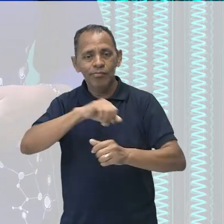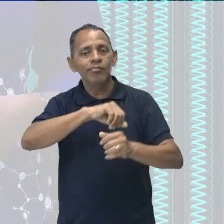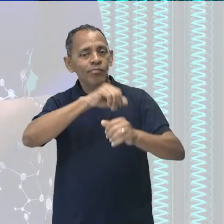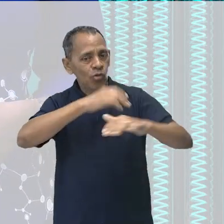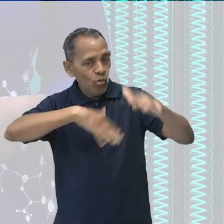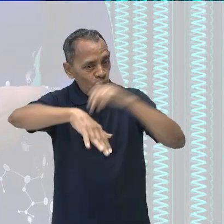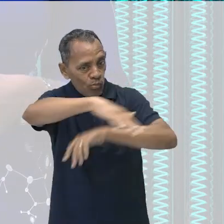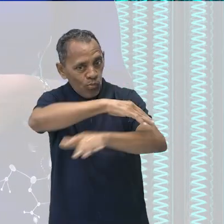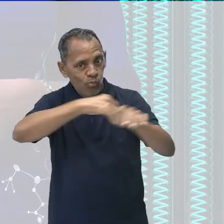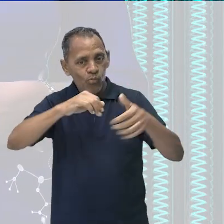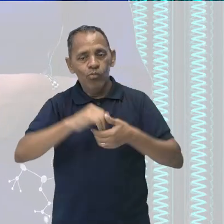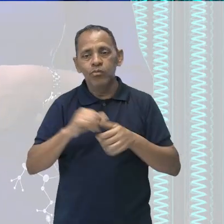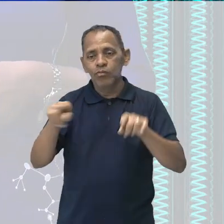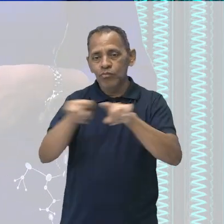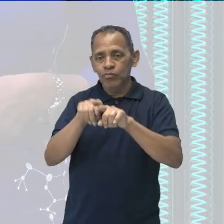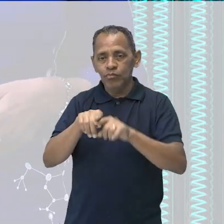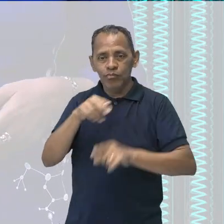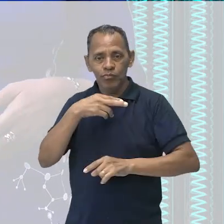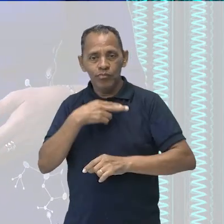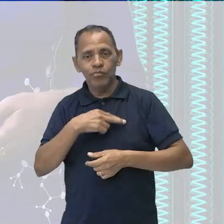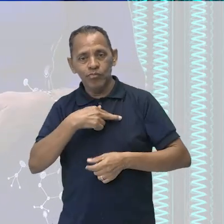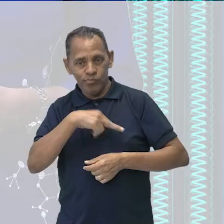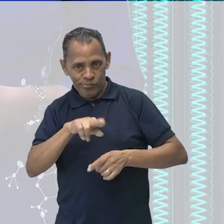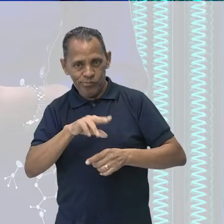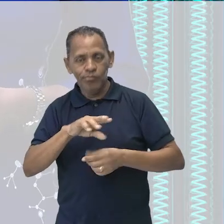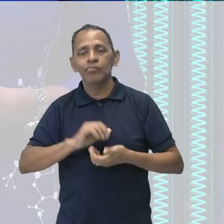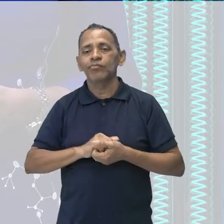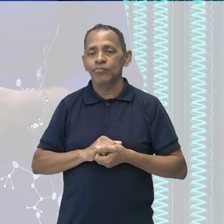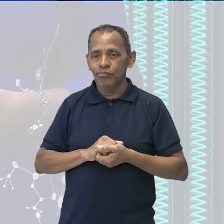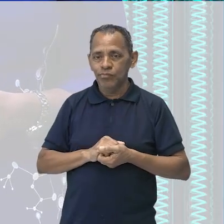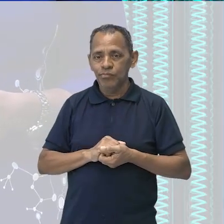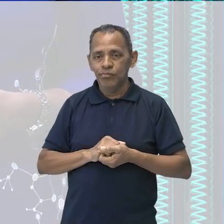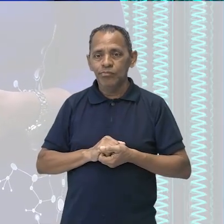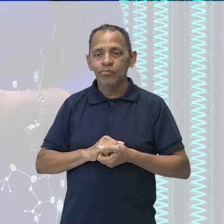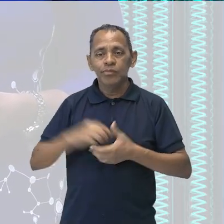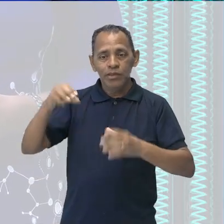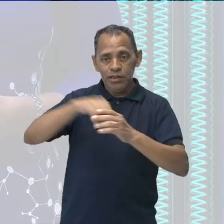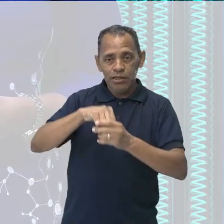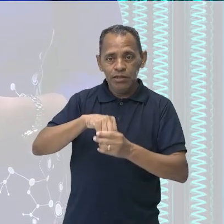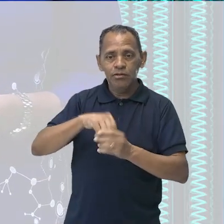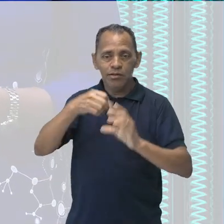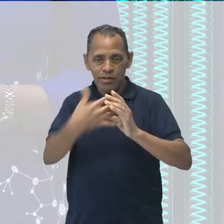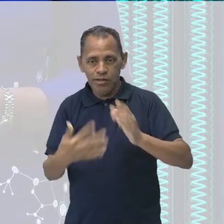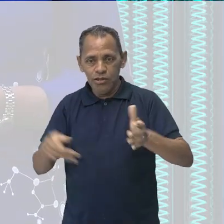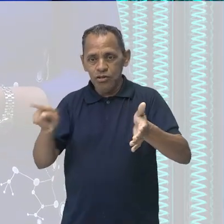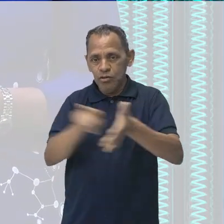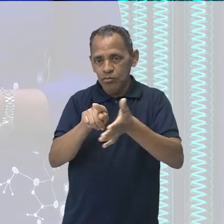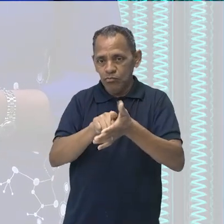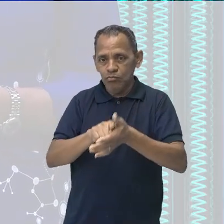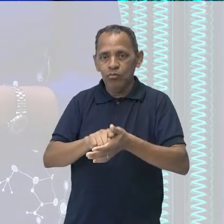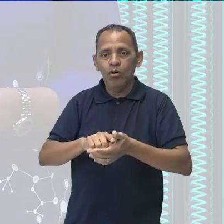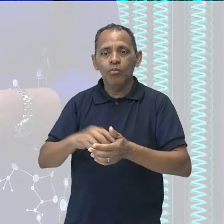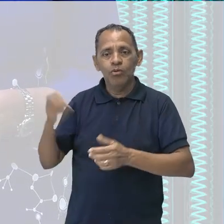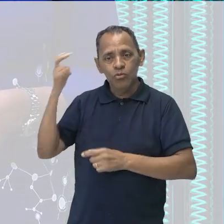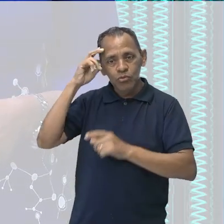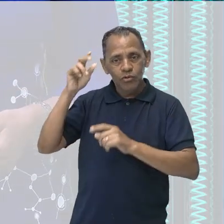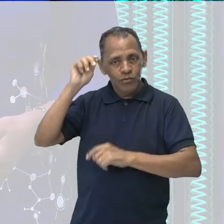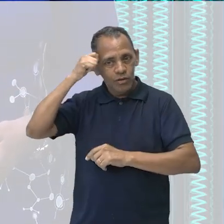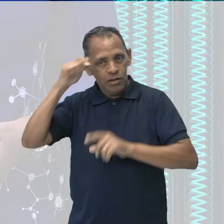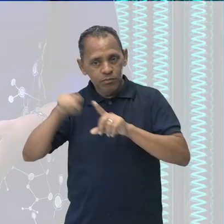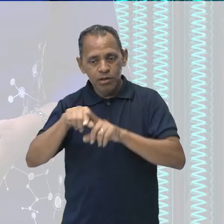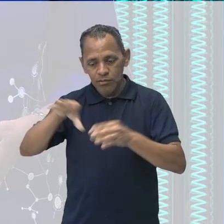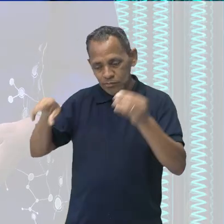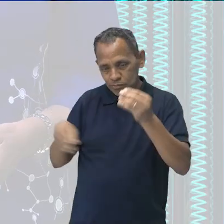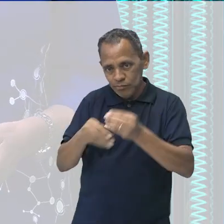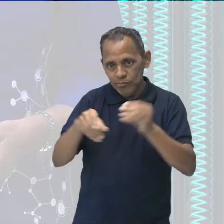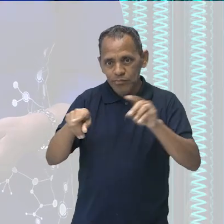parte de cerimônias e rituais tradicionais em diferentes culturas africanas. Ele é caracterizado por